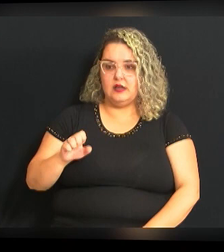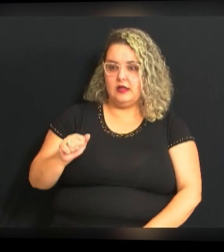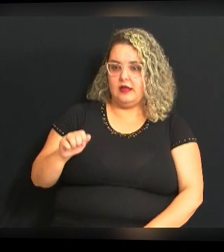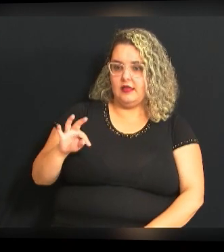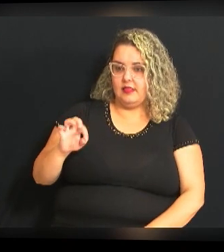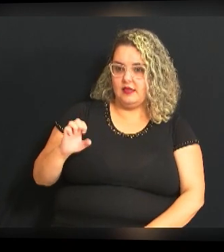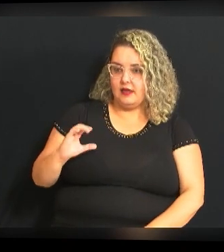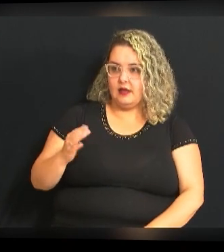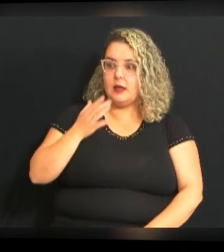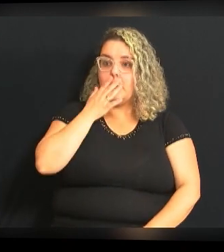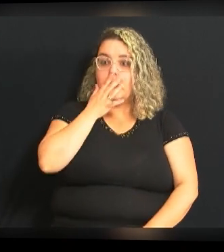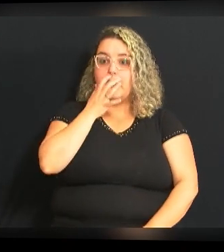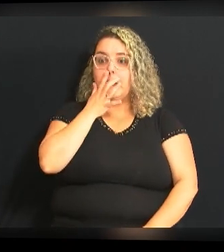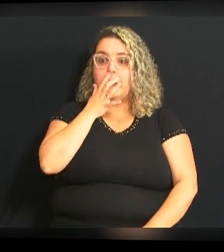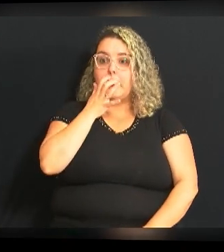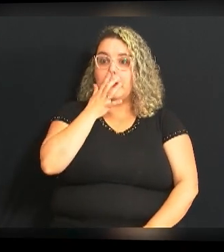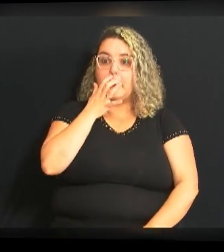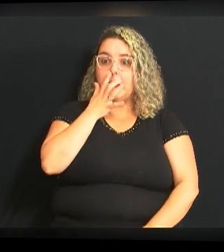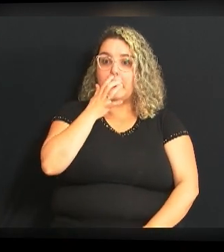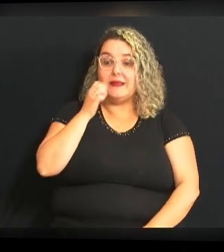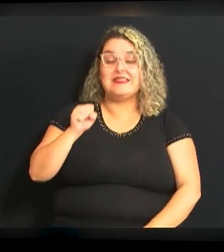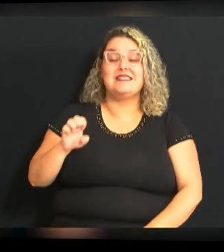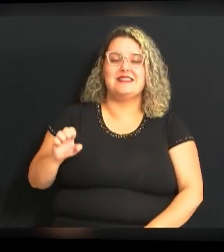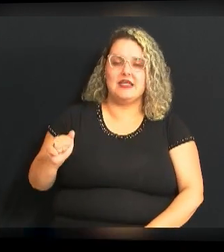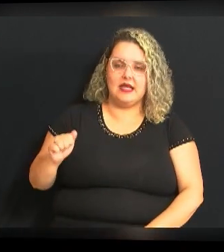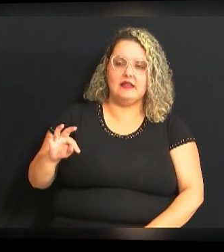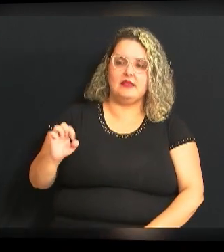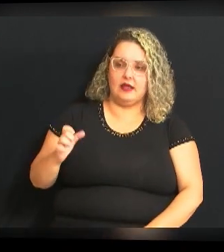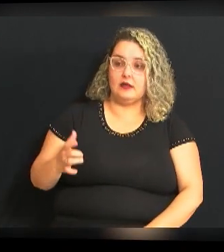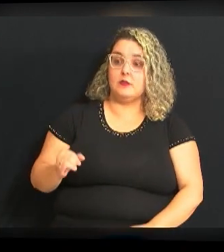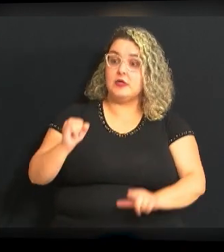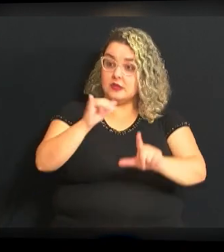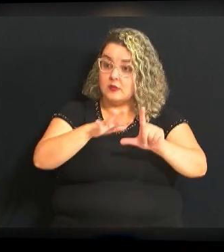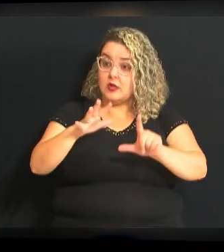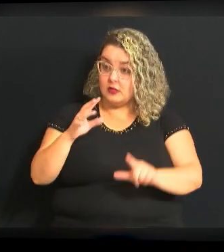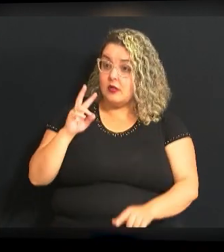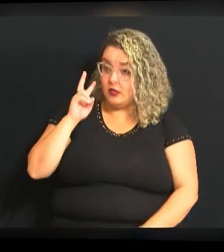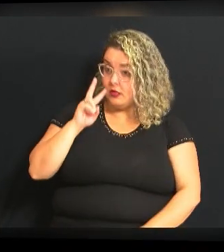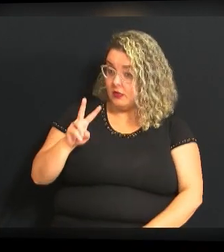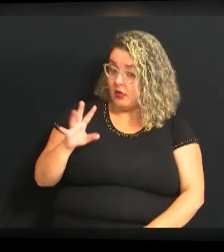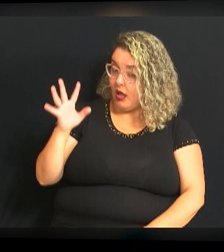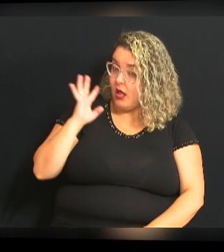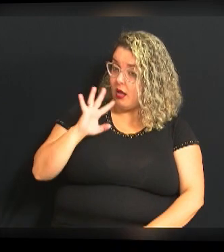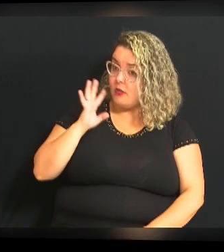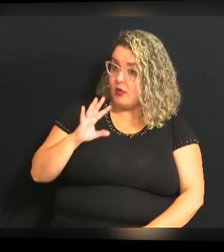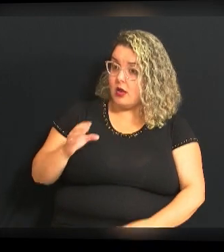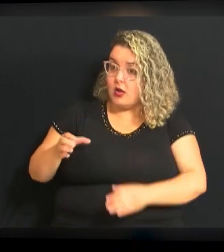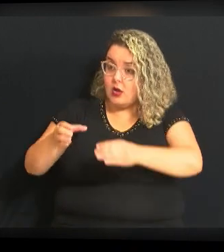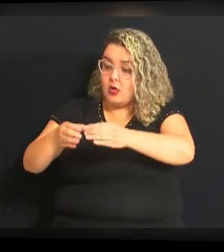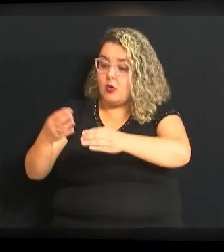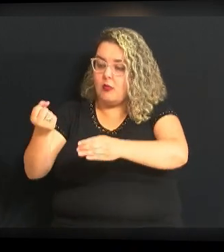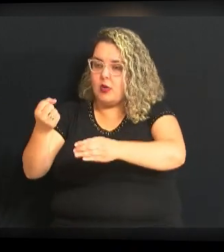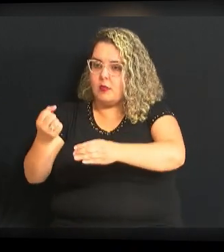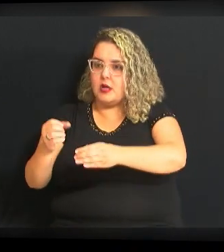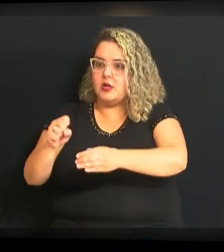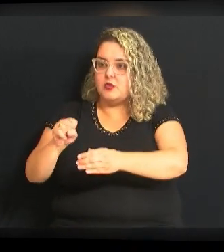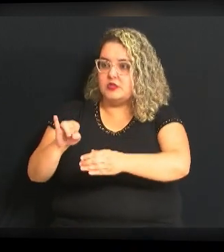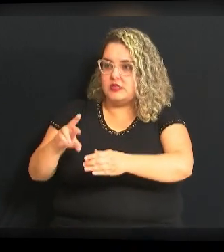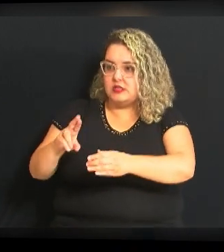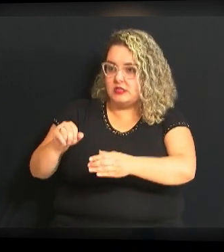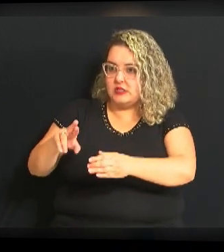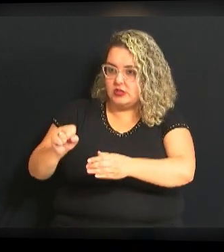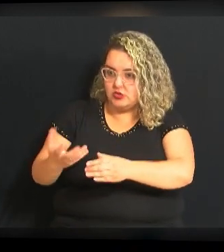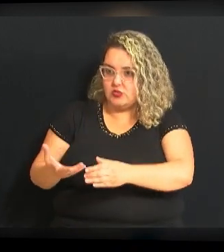história. Mas acho que essa imagem é muito interessante, porque vocês estão vendo aqui, esse grande círculo branco é o Sirius, o acelerador de